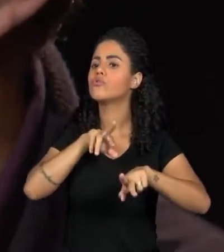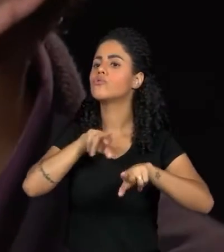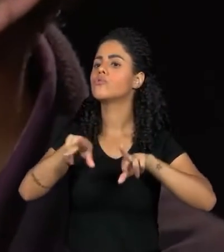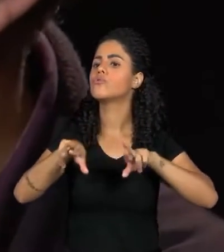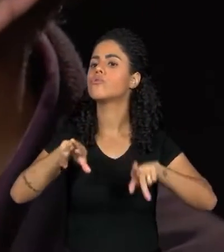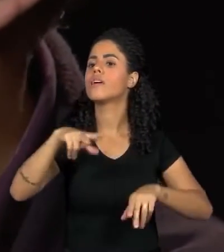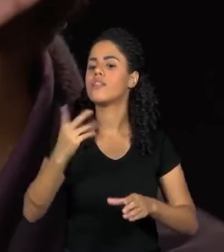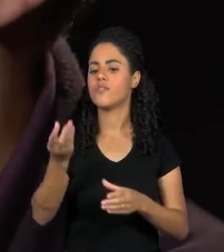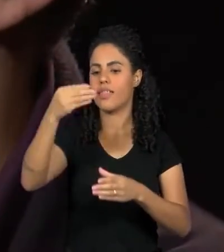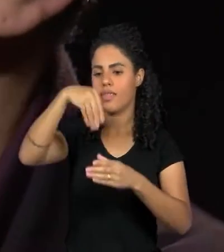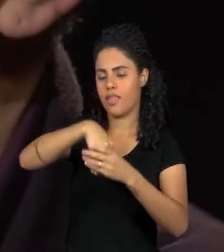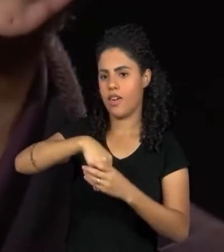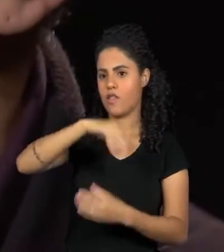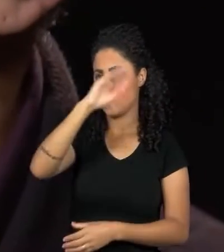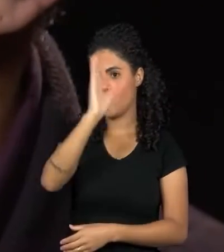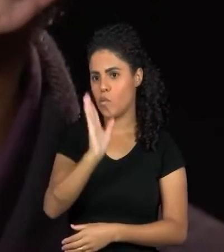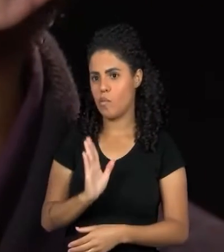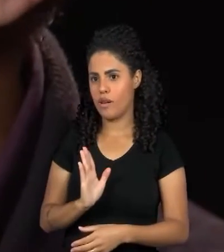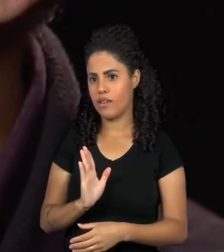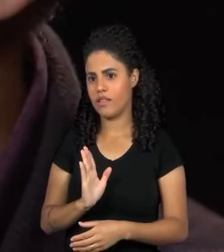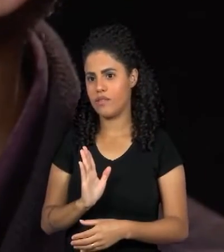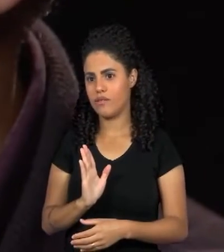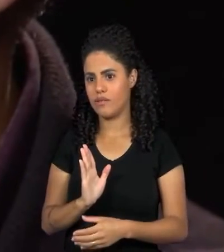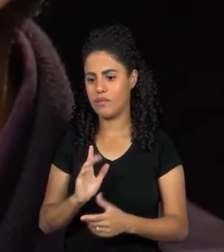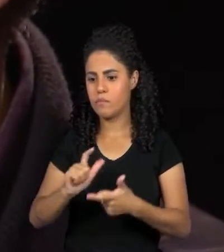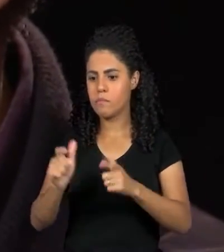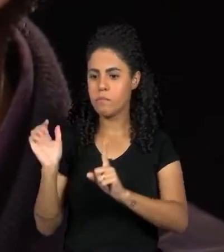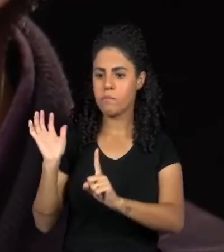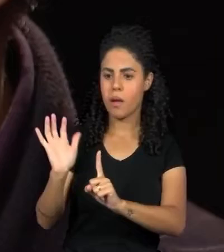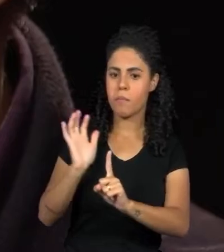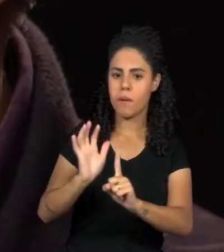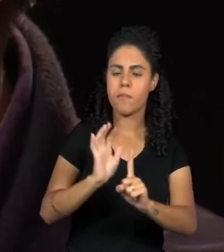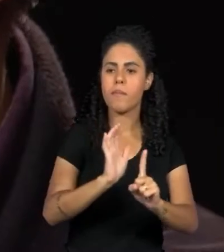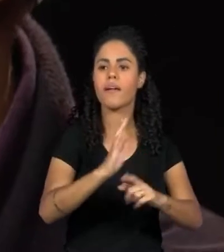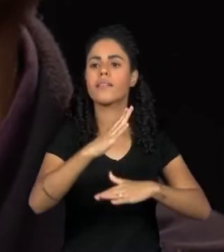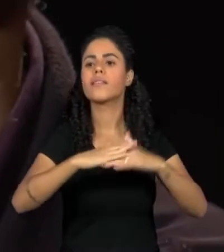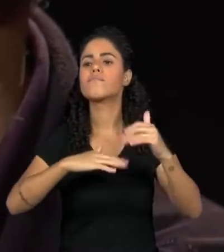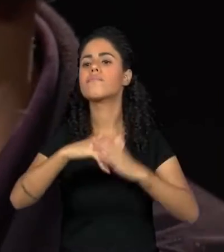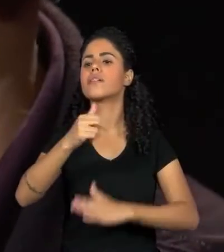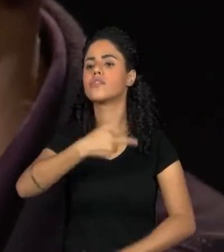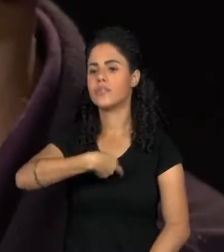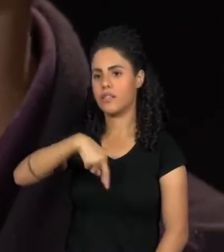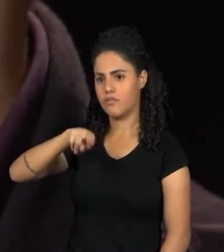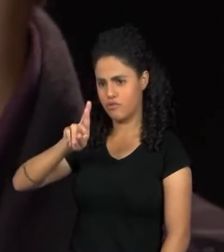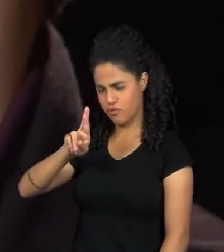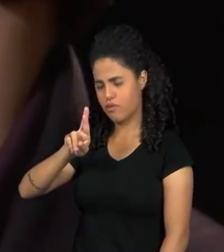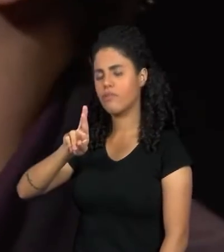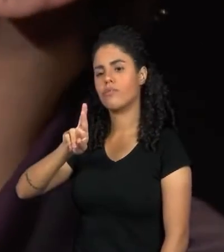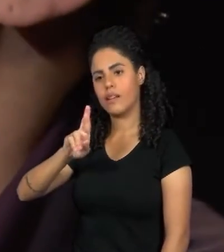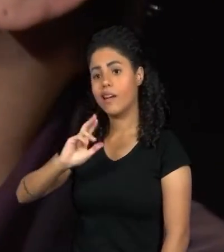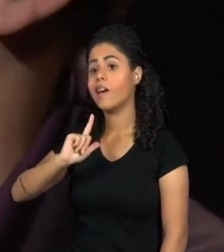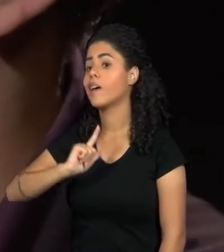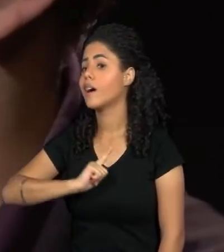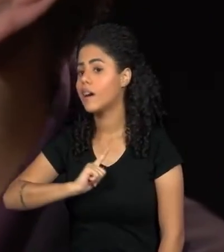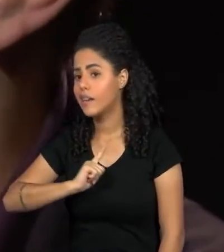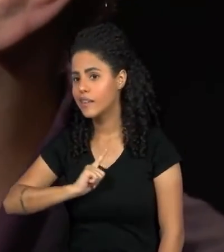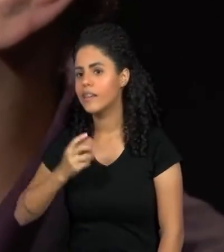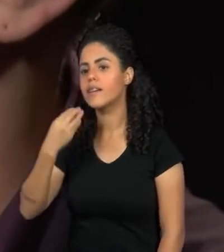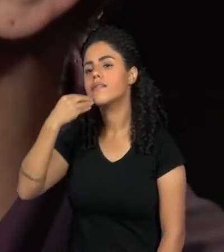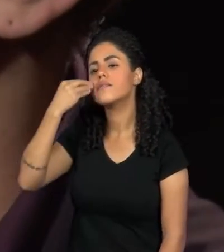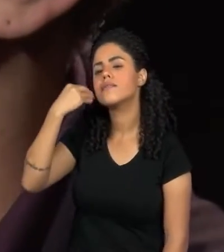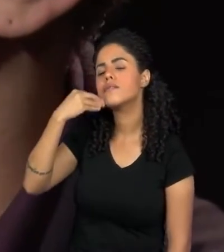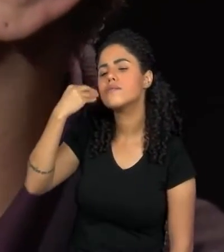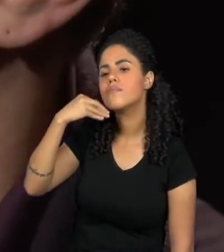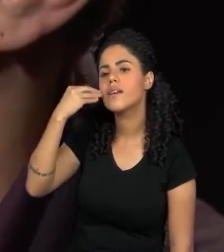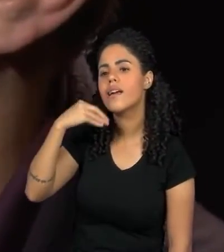brasileiras vai desembocar de de alguma maneira naquela prática religiosa ali você tem a experiência da